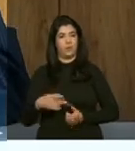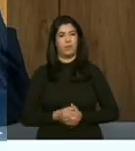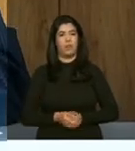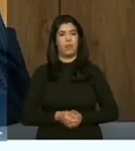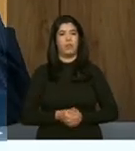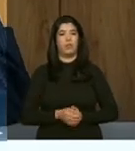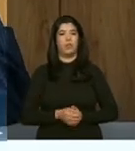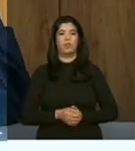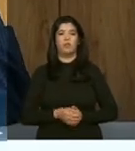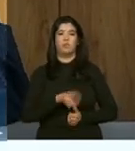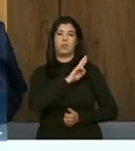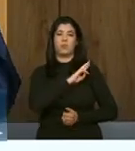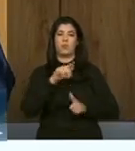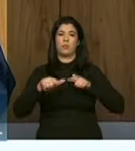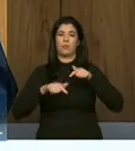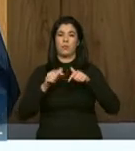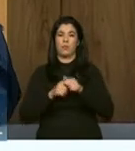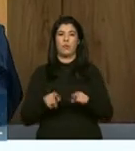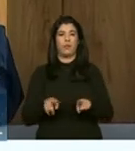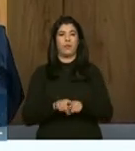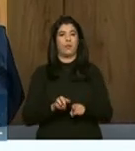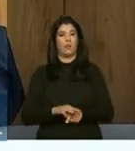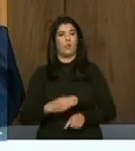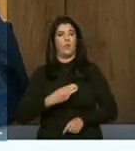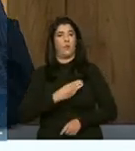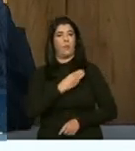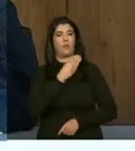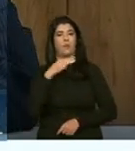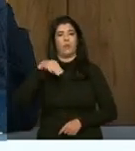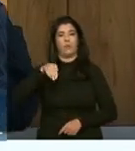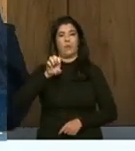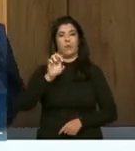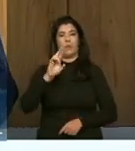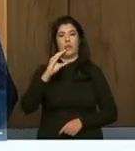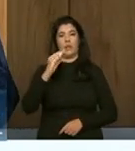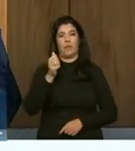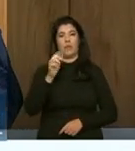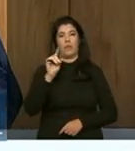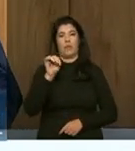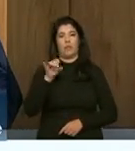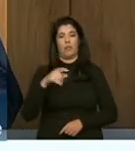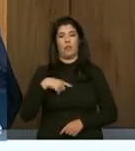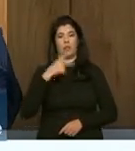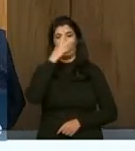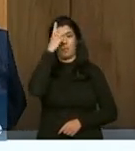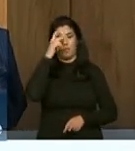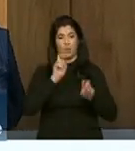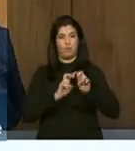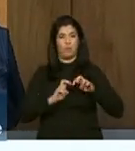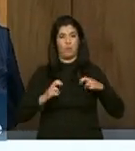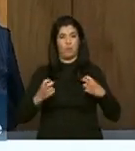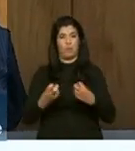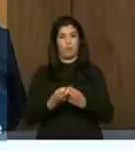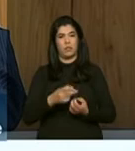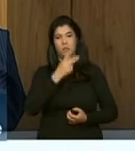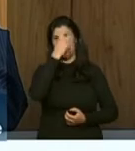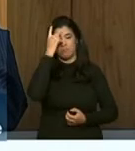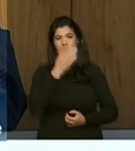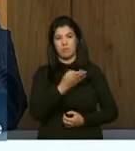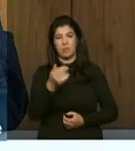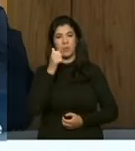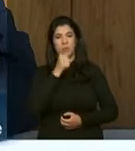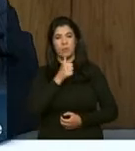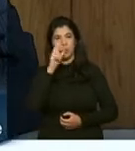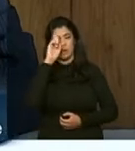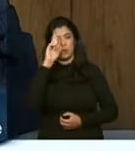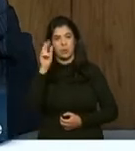dos trabalhos, ministro Mercadante, componentes da mesa, minhas senhoras, meus senhores, eu reputo esse